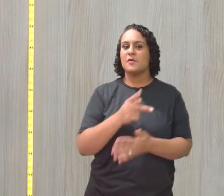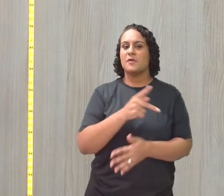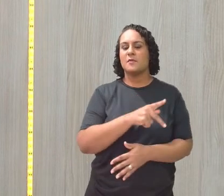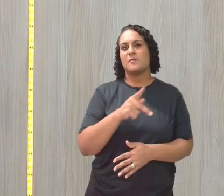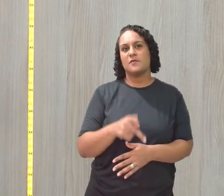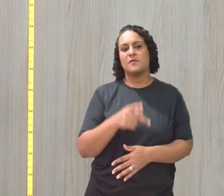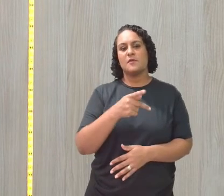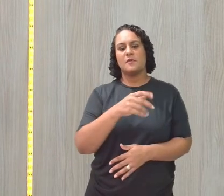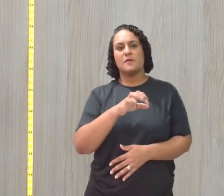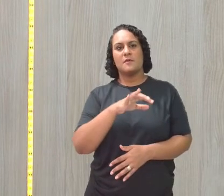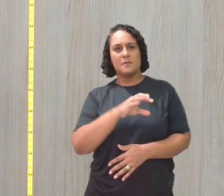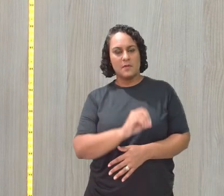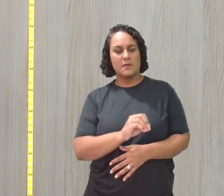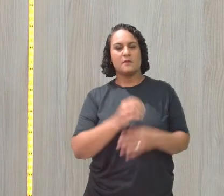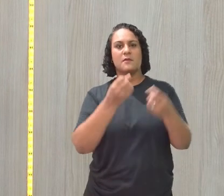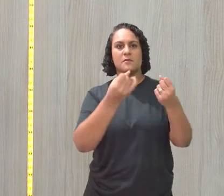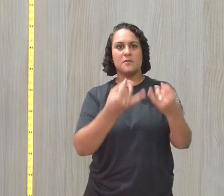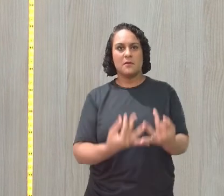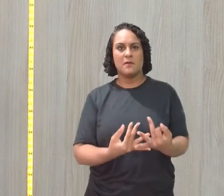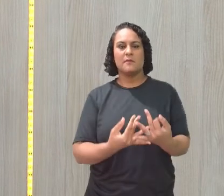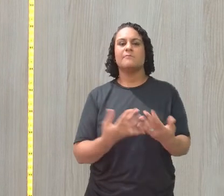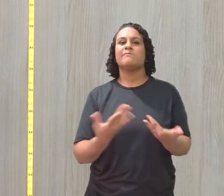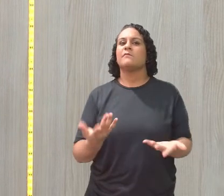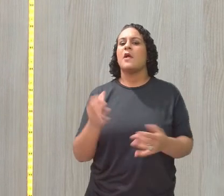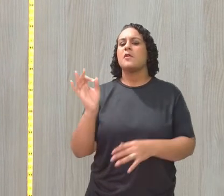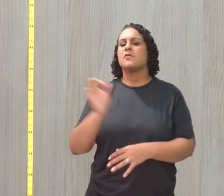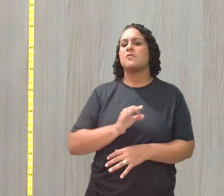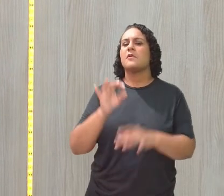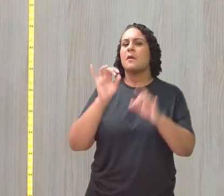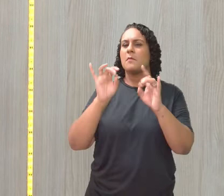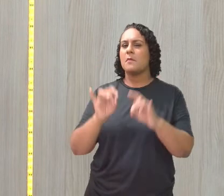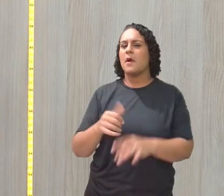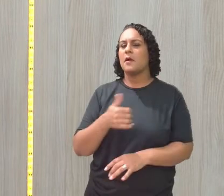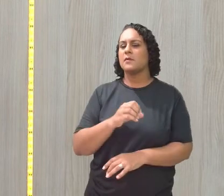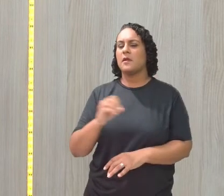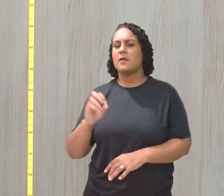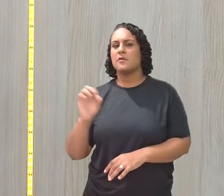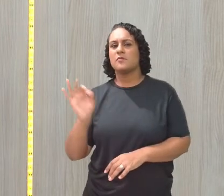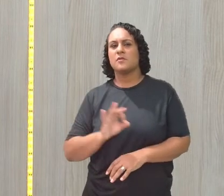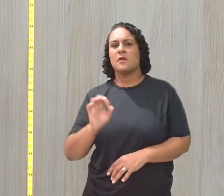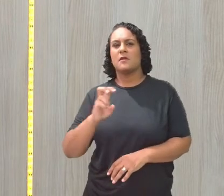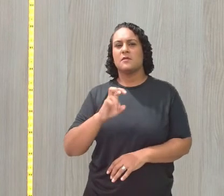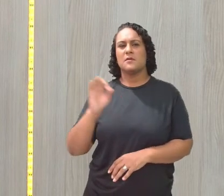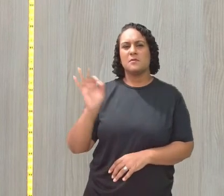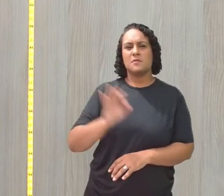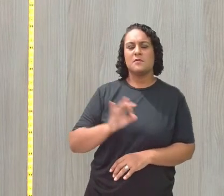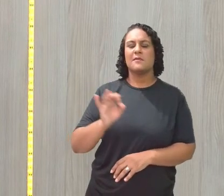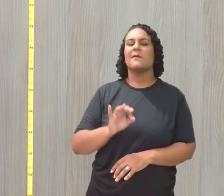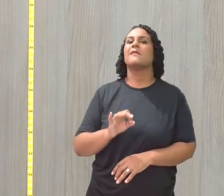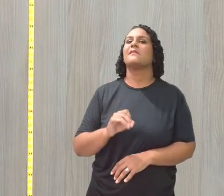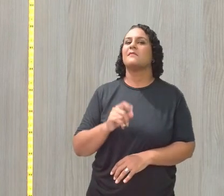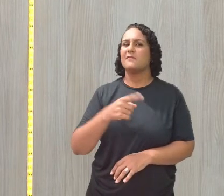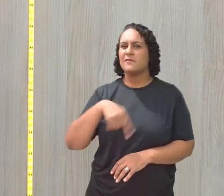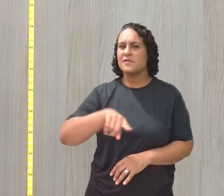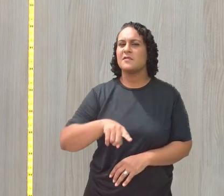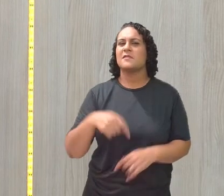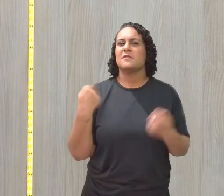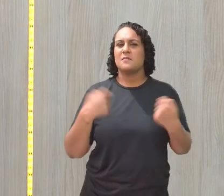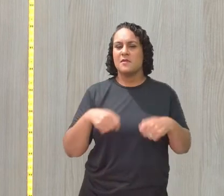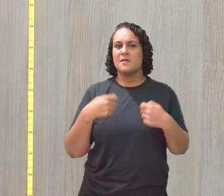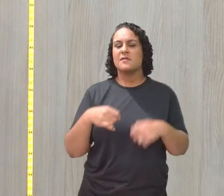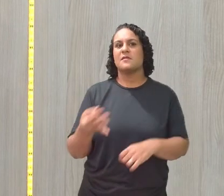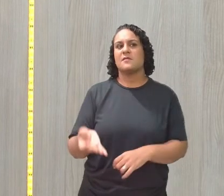está dizendo, as especiais, né? Tipo 10%, 5%, 25%. Essas você precisa ter